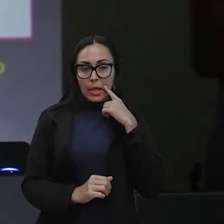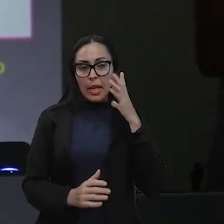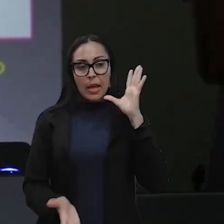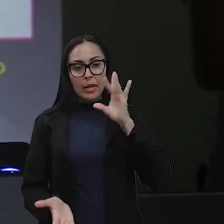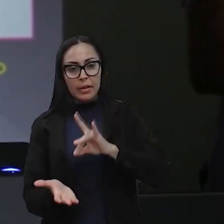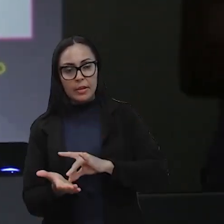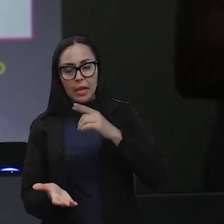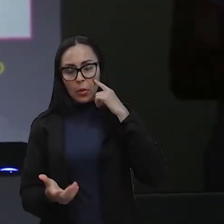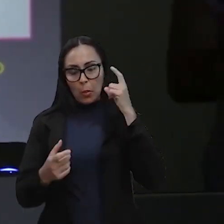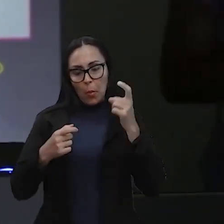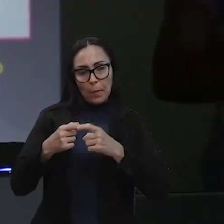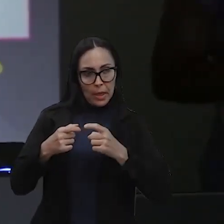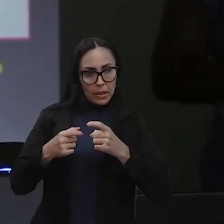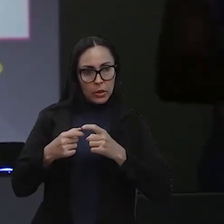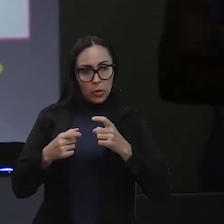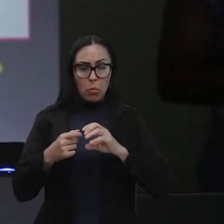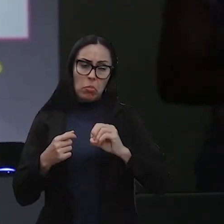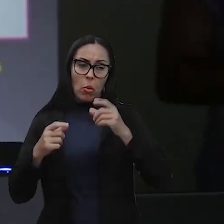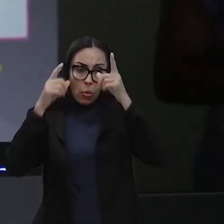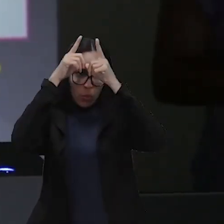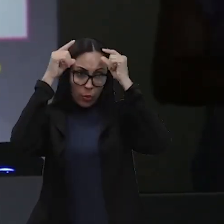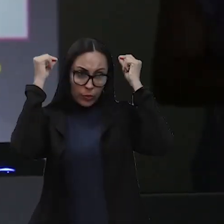ou um enfermeiro.